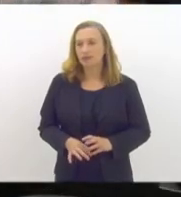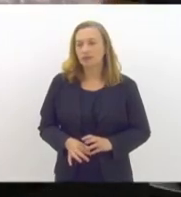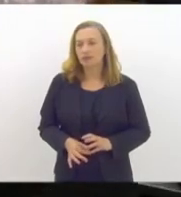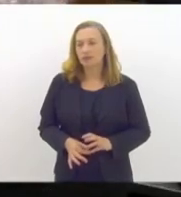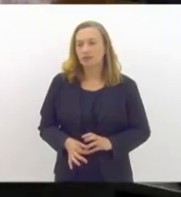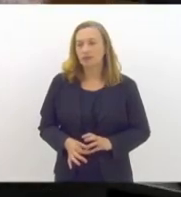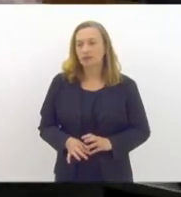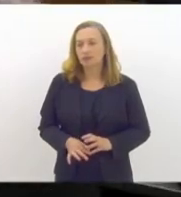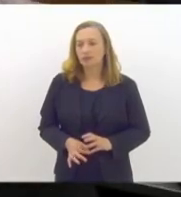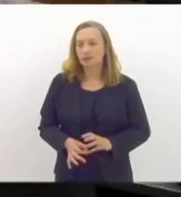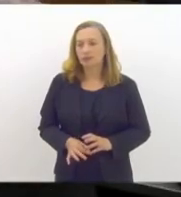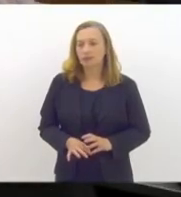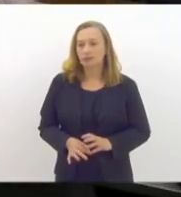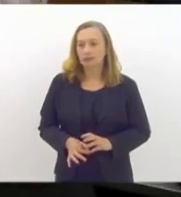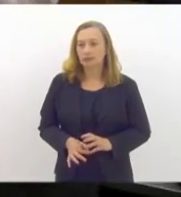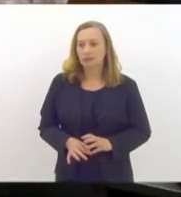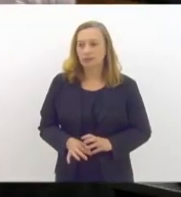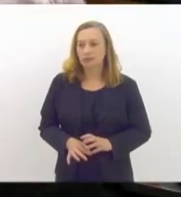Som.